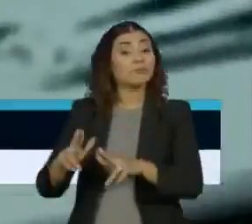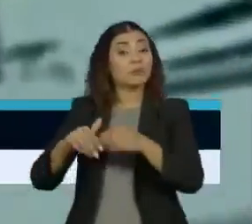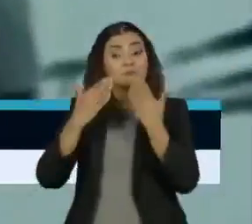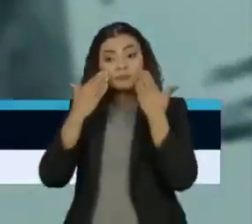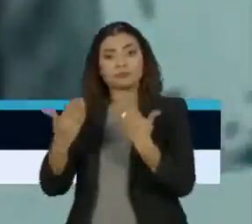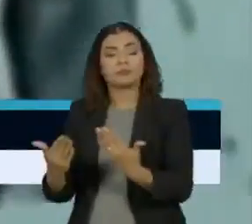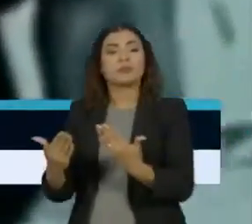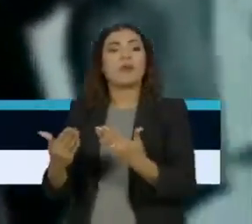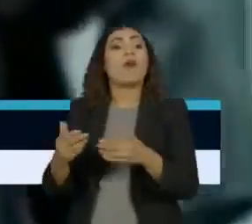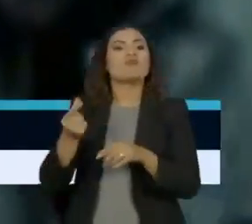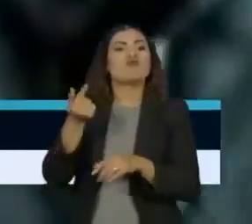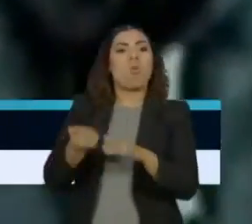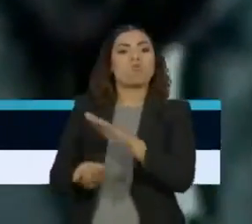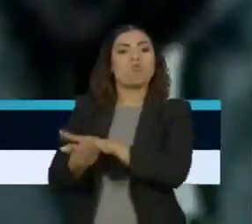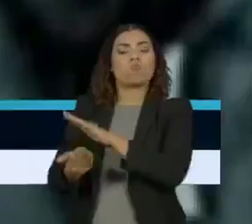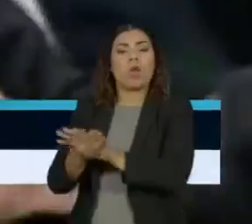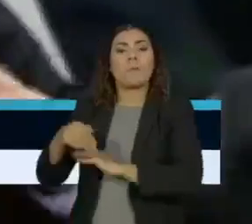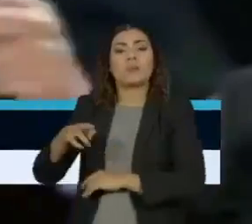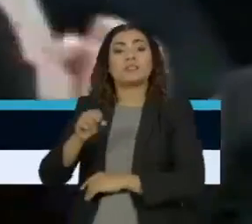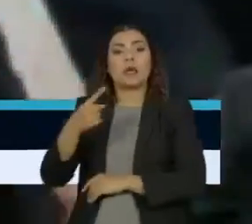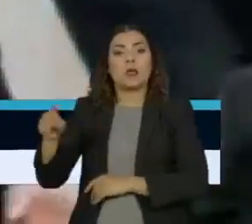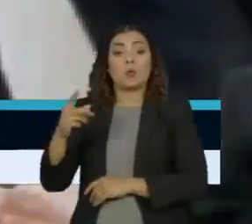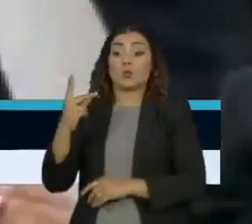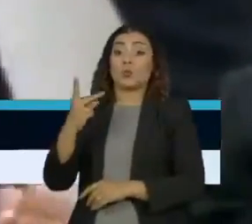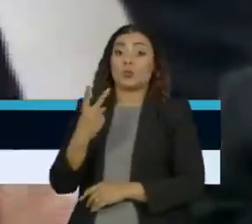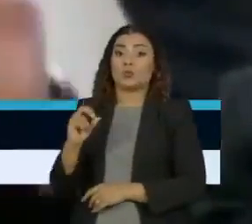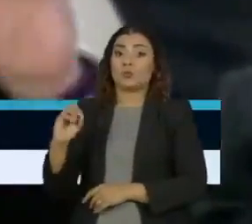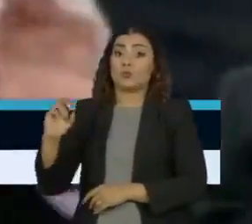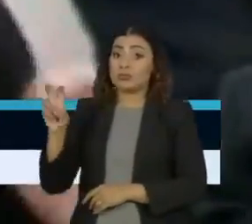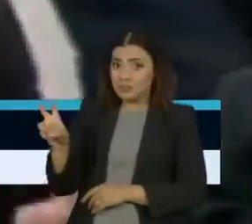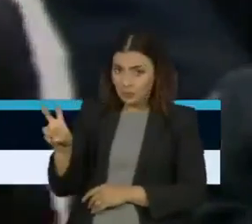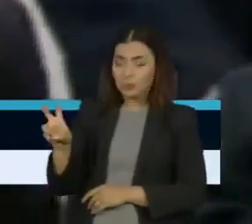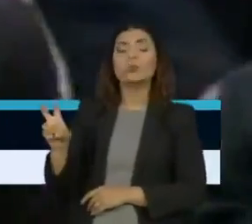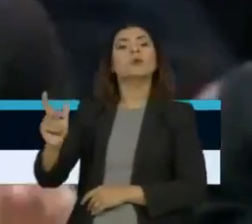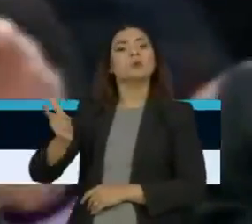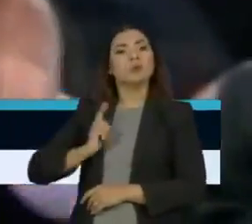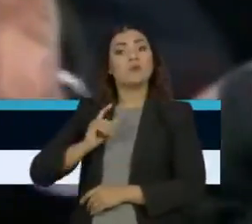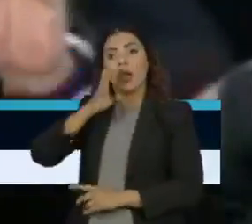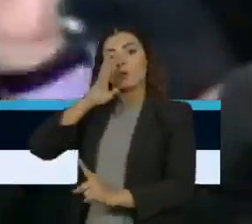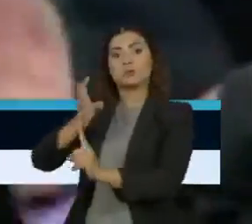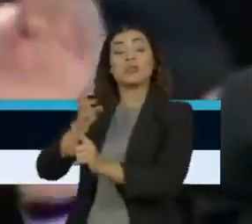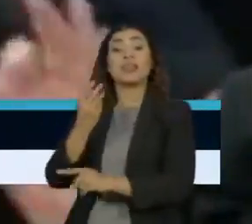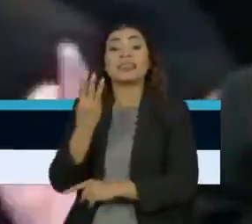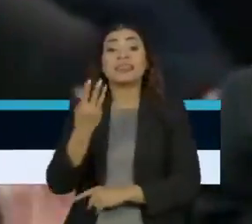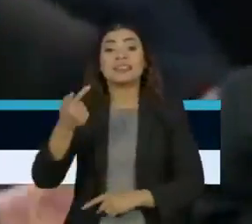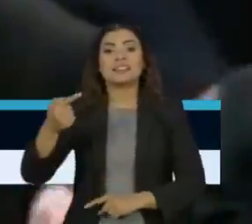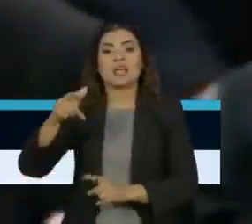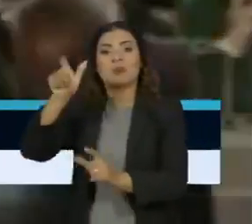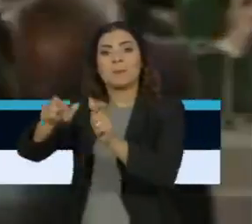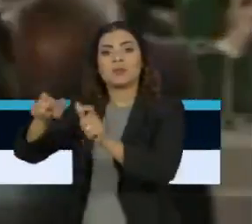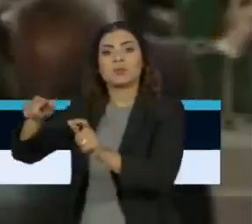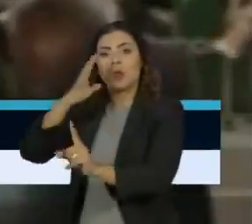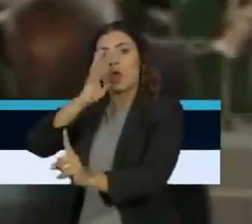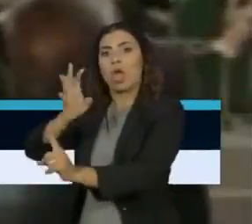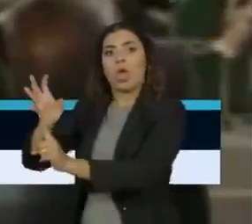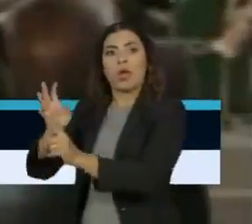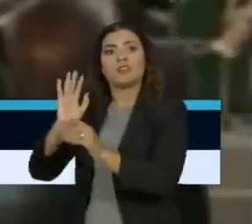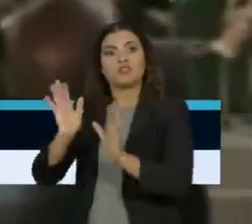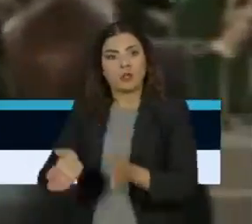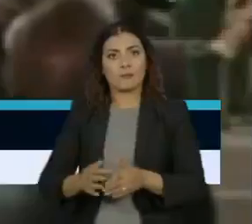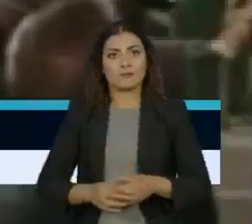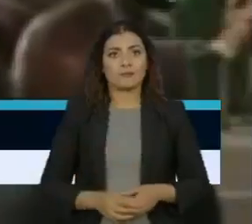do Mensalão, revelado em 2005, e que resultou na condenação de 37 envolvidos.